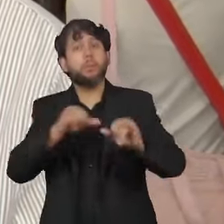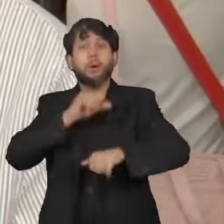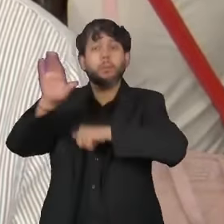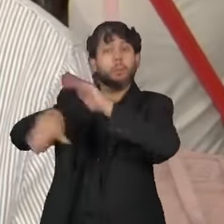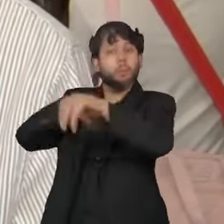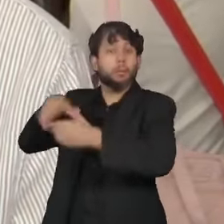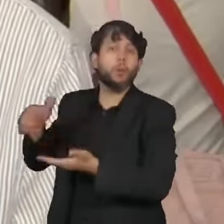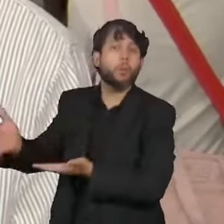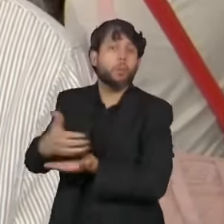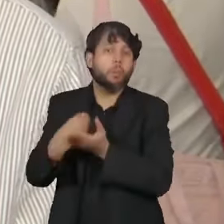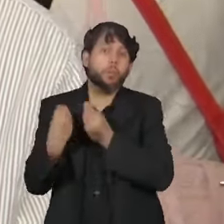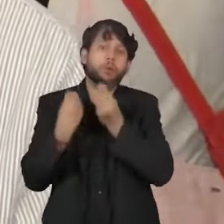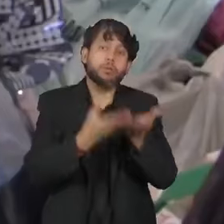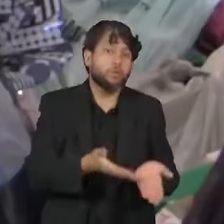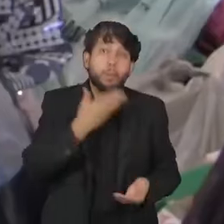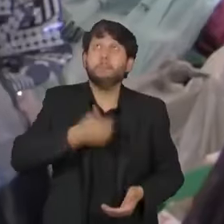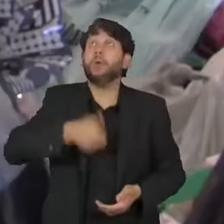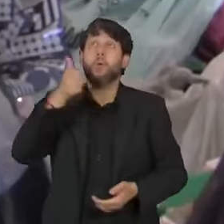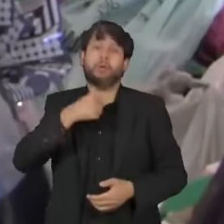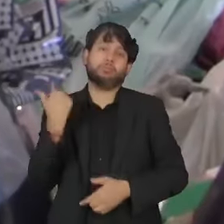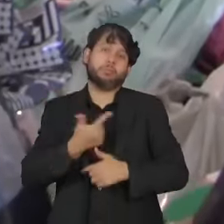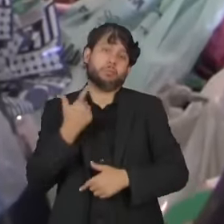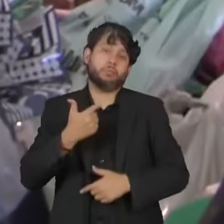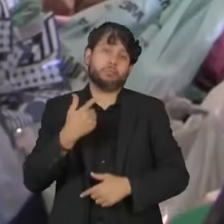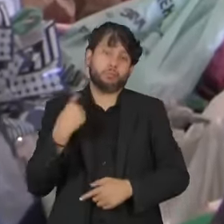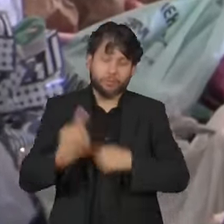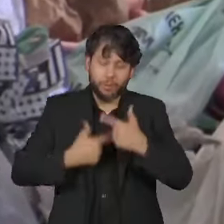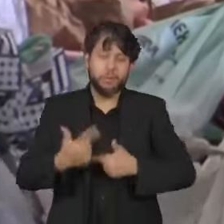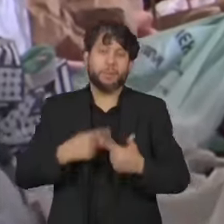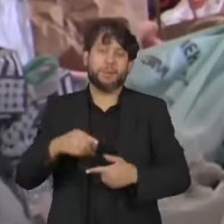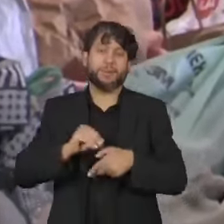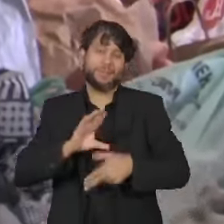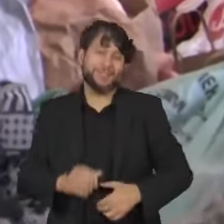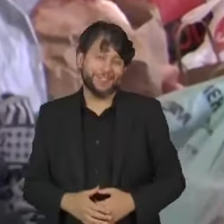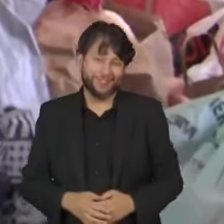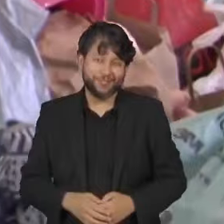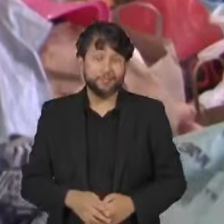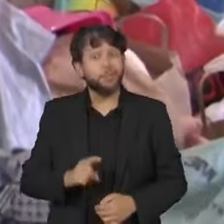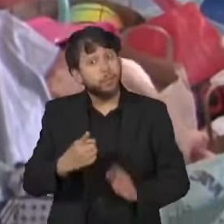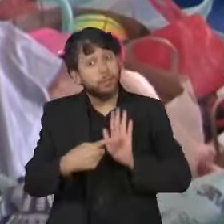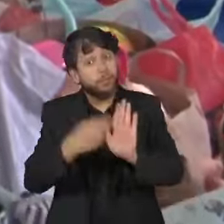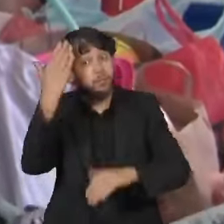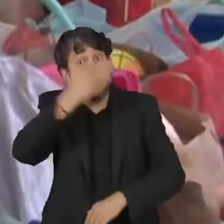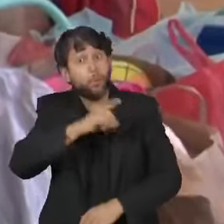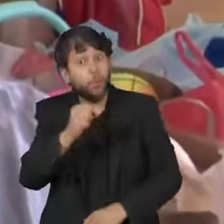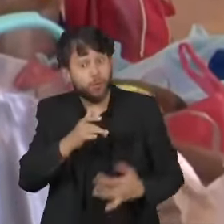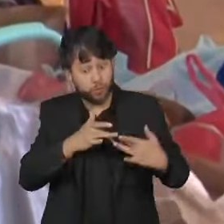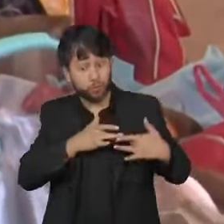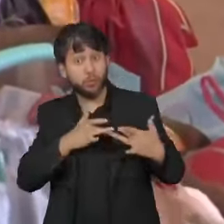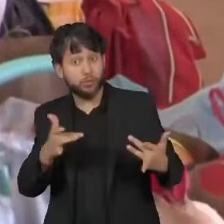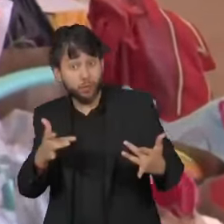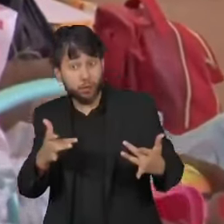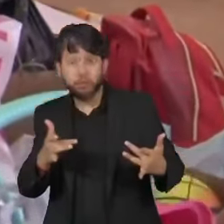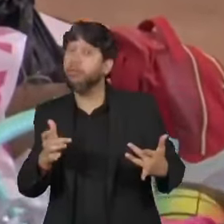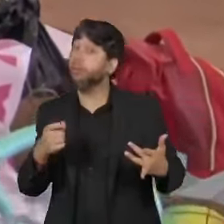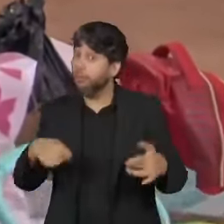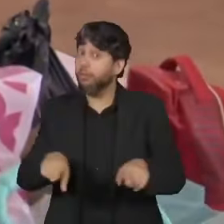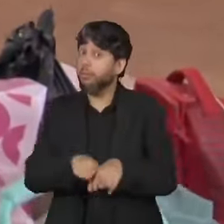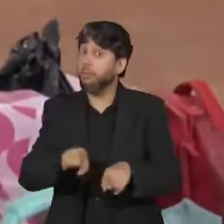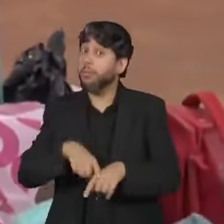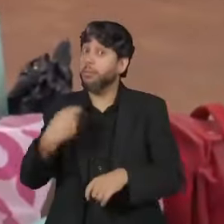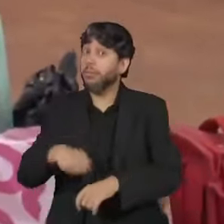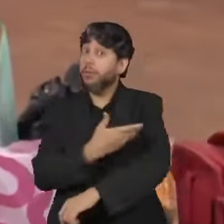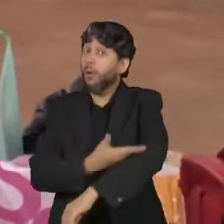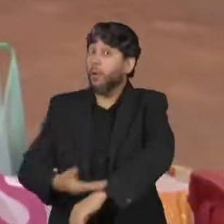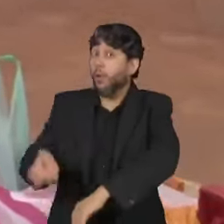a melhor de todas as que nós fizemos. O evento deste domingo mostrou que solidariedade também é questão de cultura. Todos